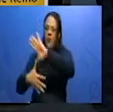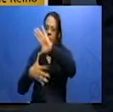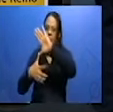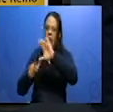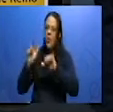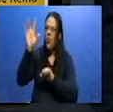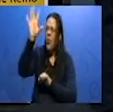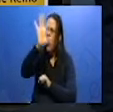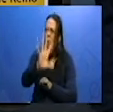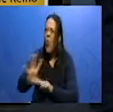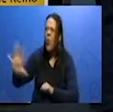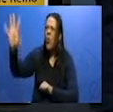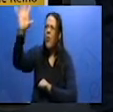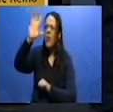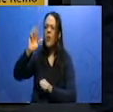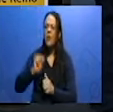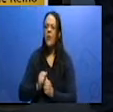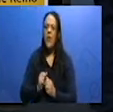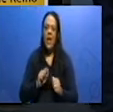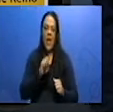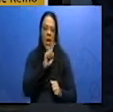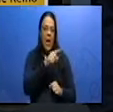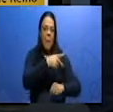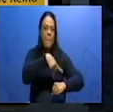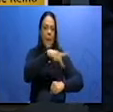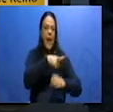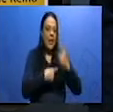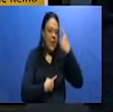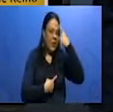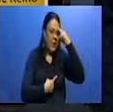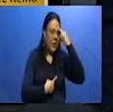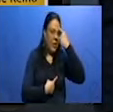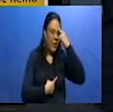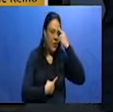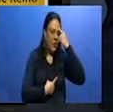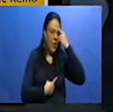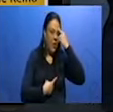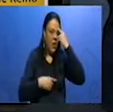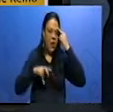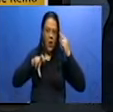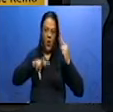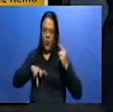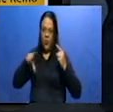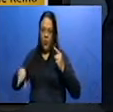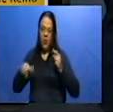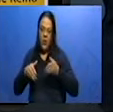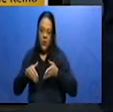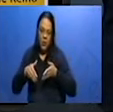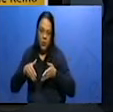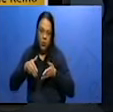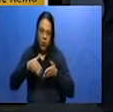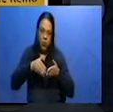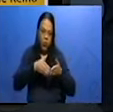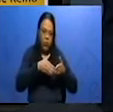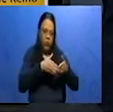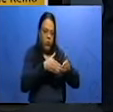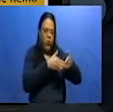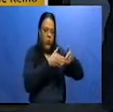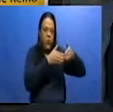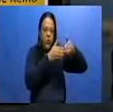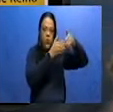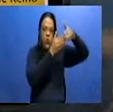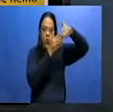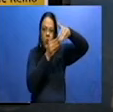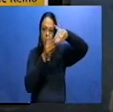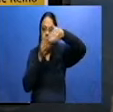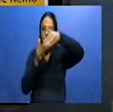tá? A Índia fica aqui, lembra que eles saíram, tinham que dar a volta para chegar às Índias? Nós estamos falando da